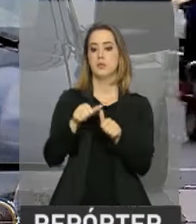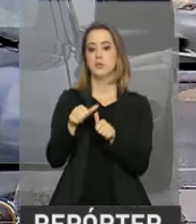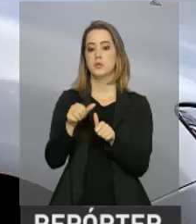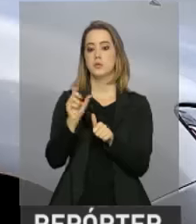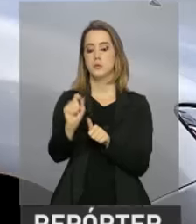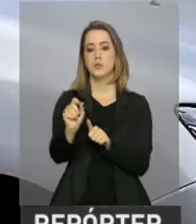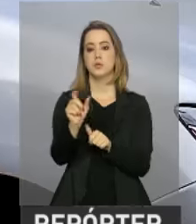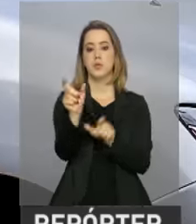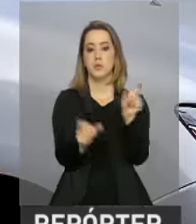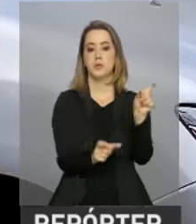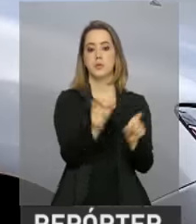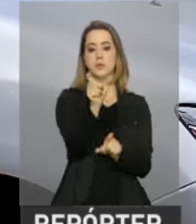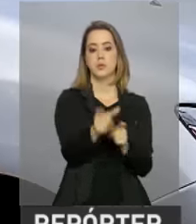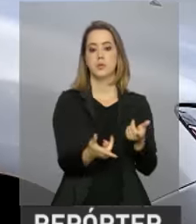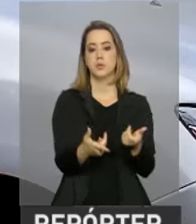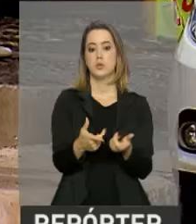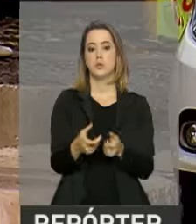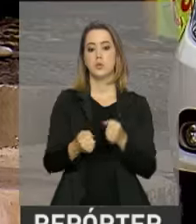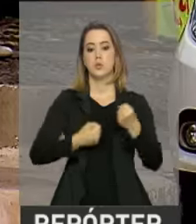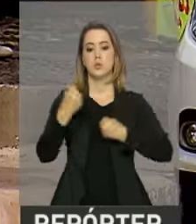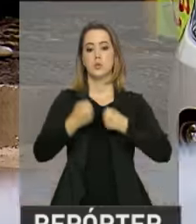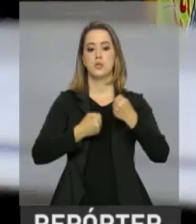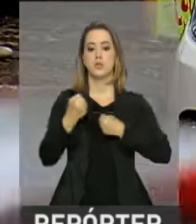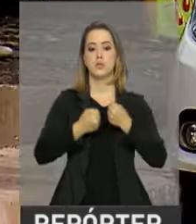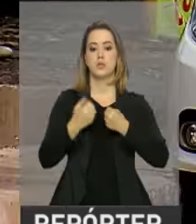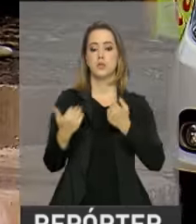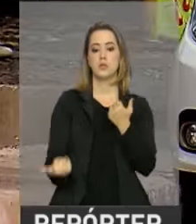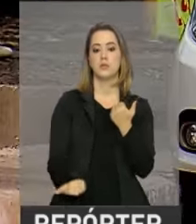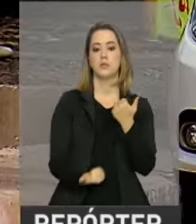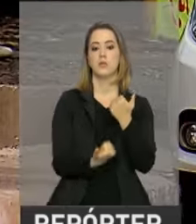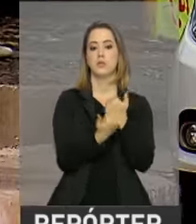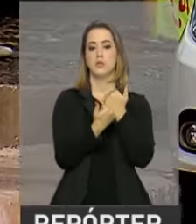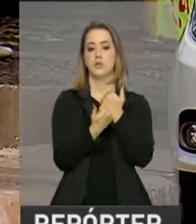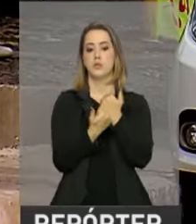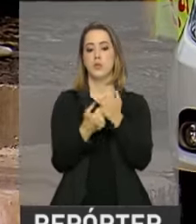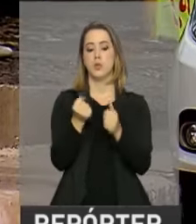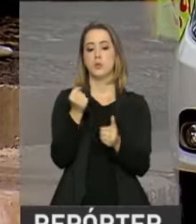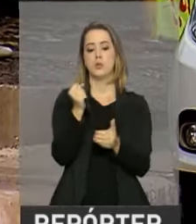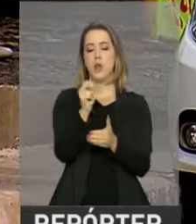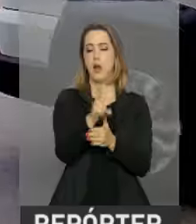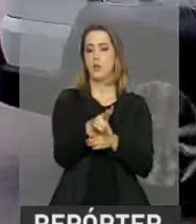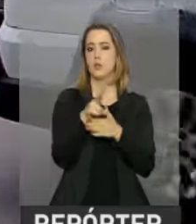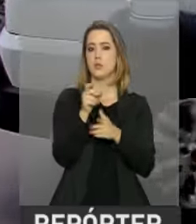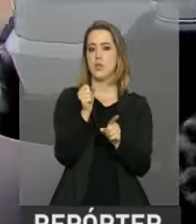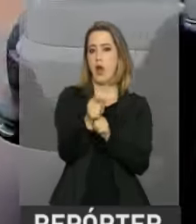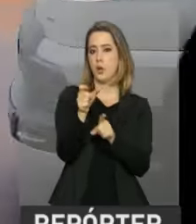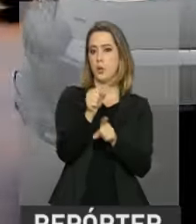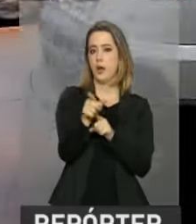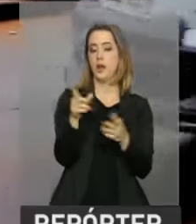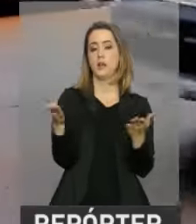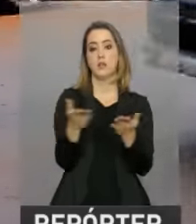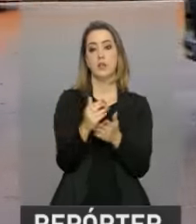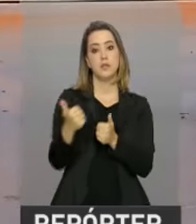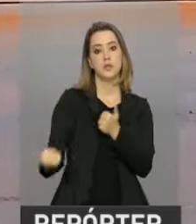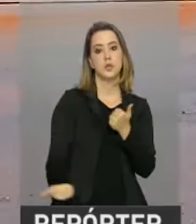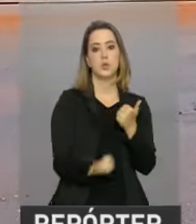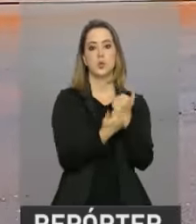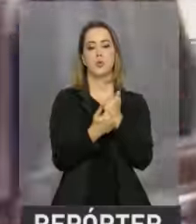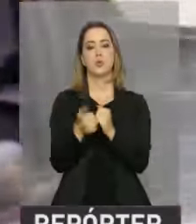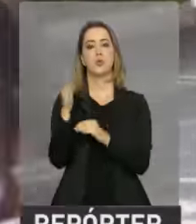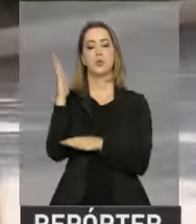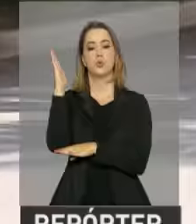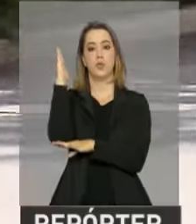pessoas os carros alugados vão dar lugar aos táxis a intenção é não pagar para manter uma